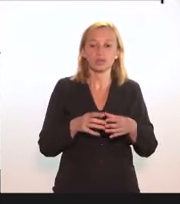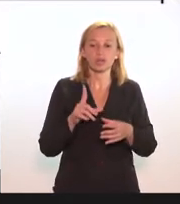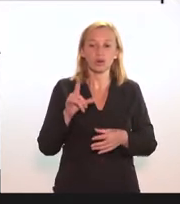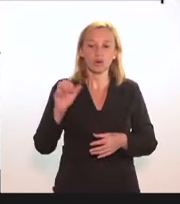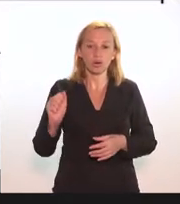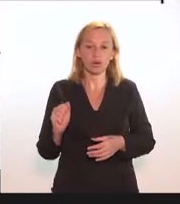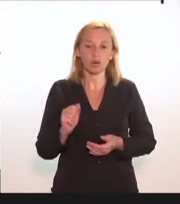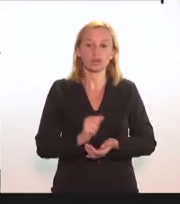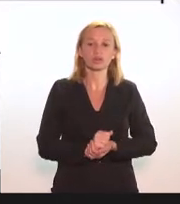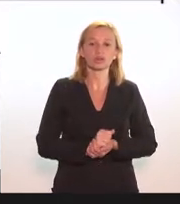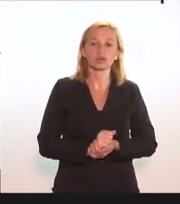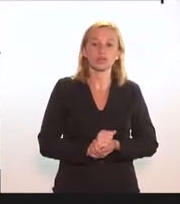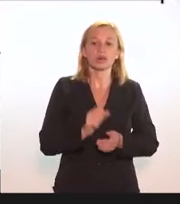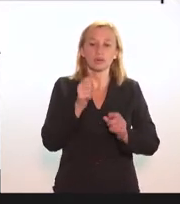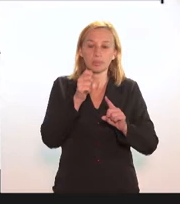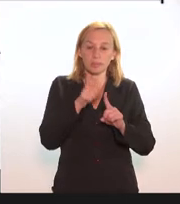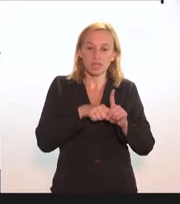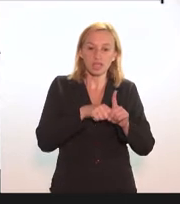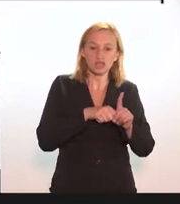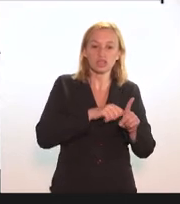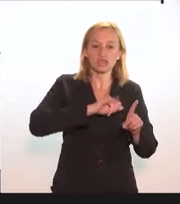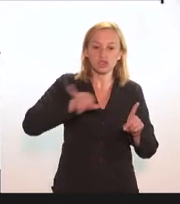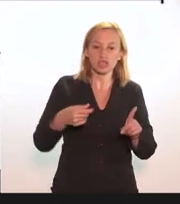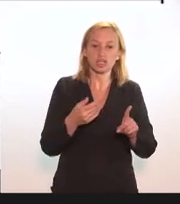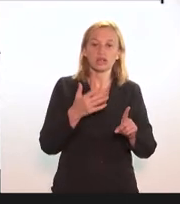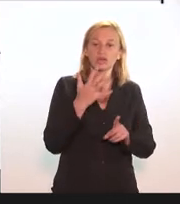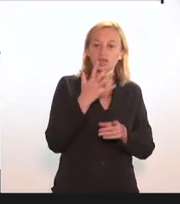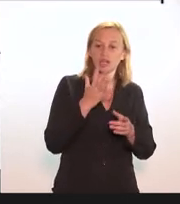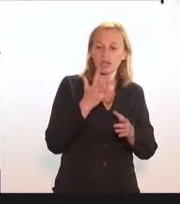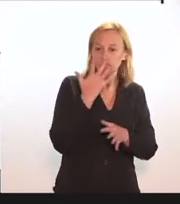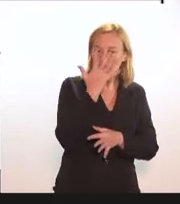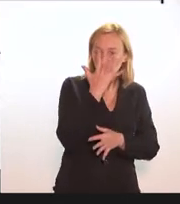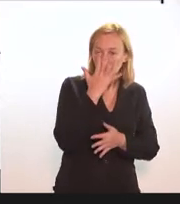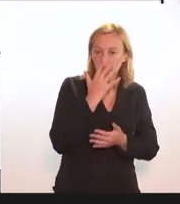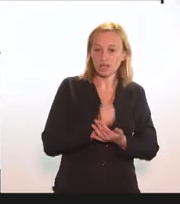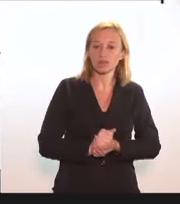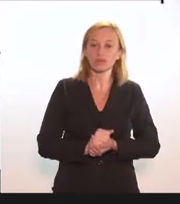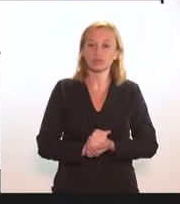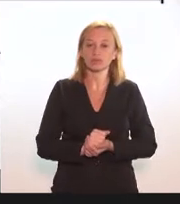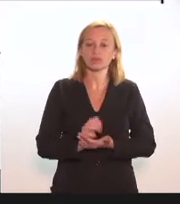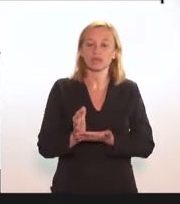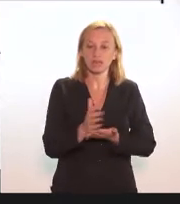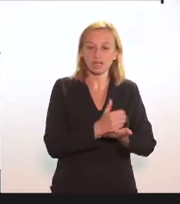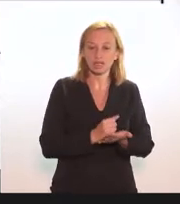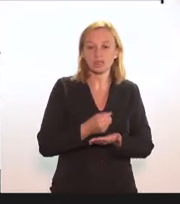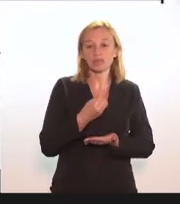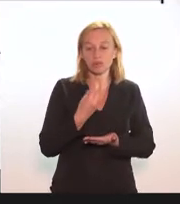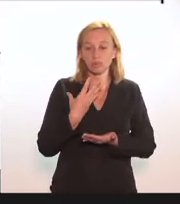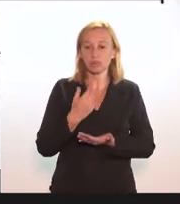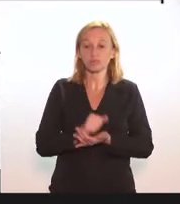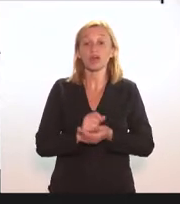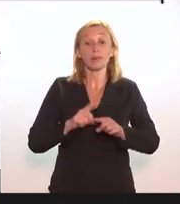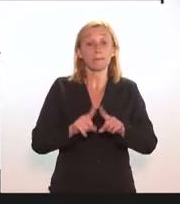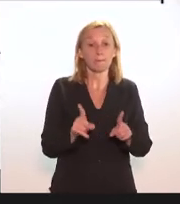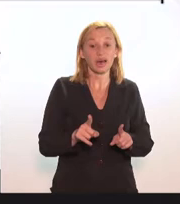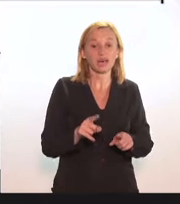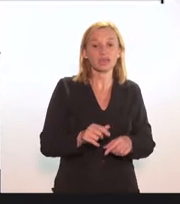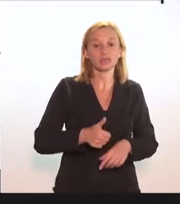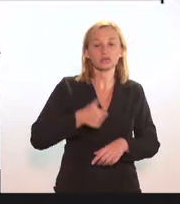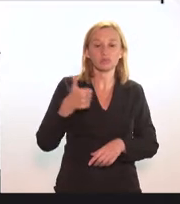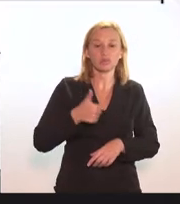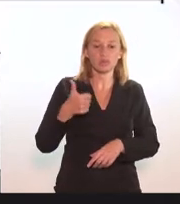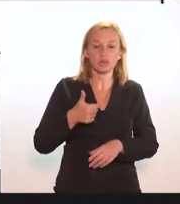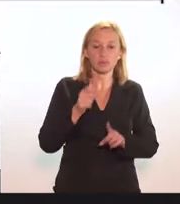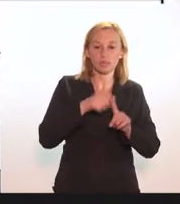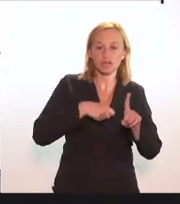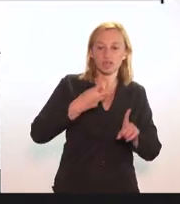nos meses de janeiro e fevereiro, de fato, a arrecadação veio bastante acima do previsto. Tá? Mas nos primeiros meses de